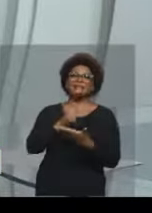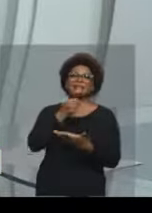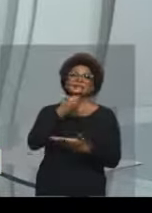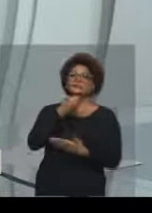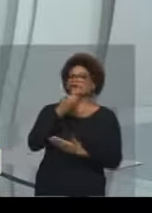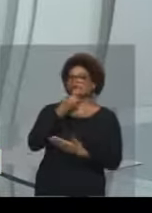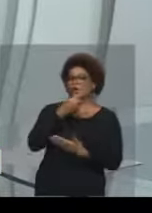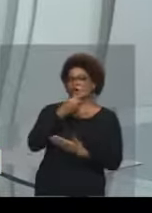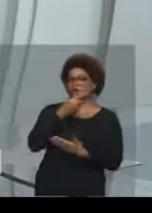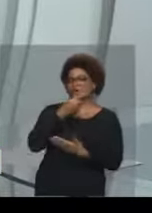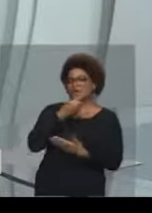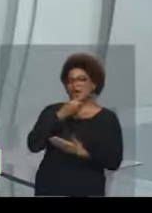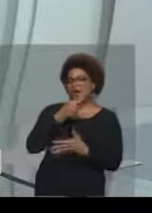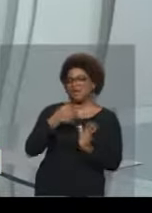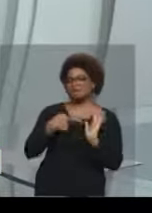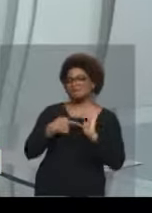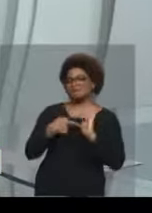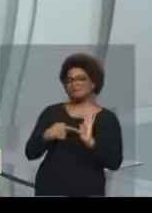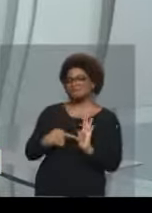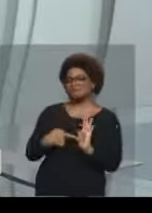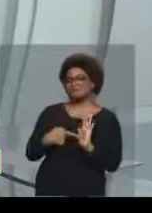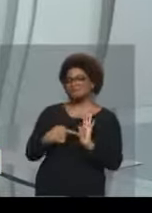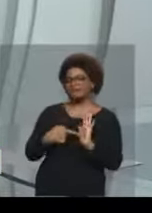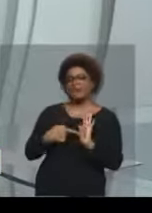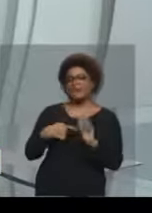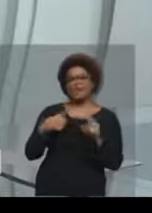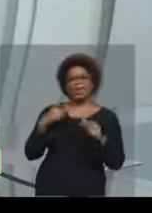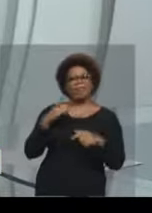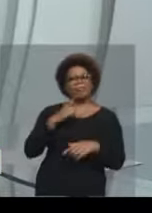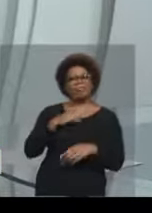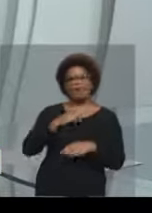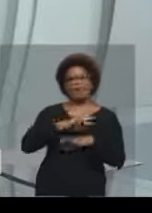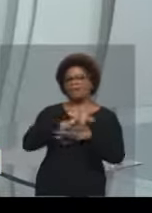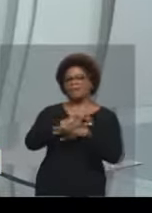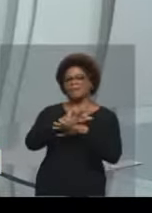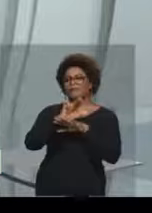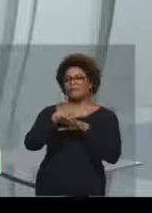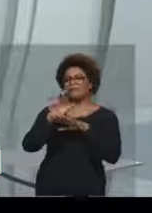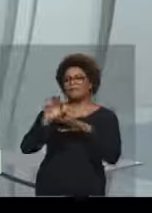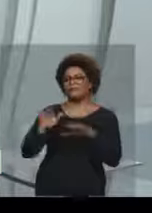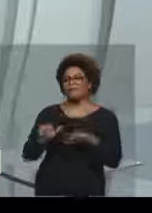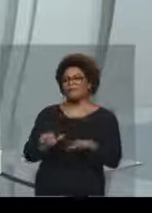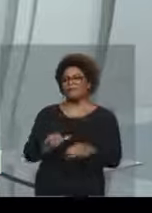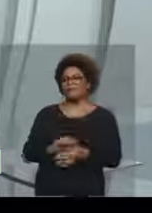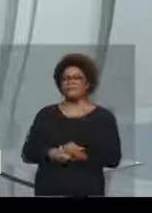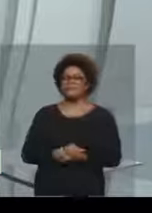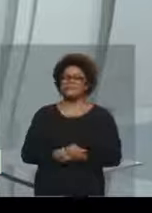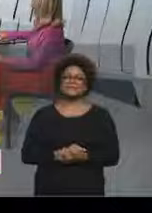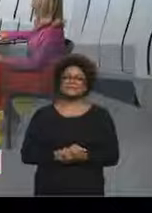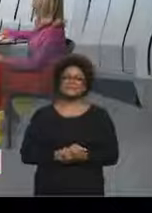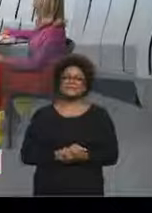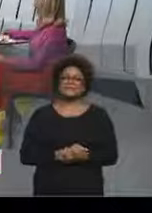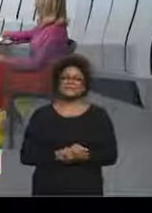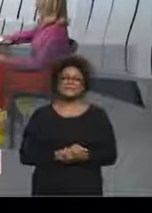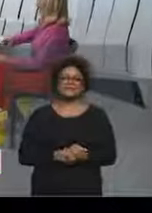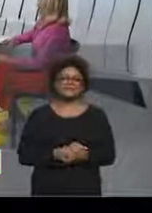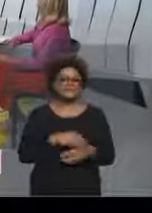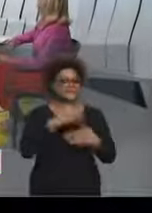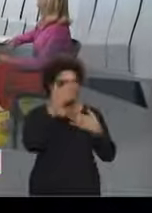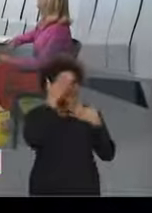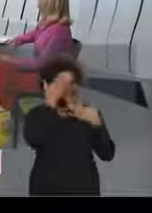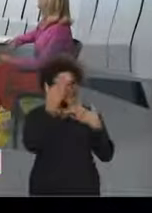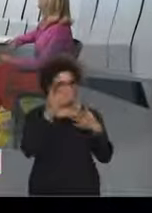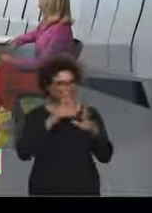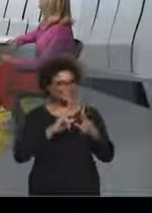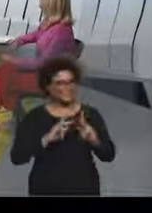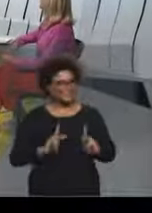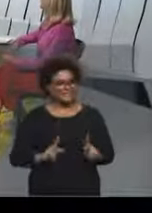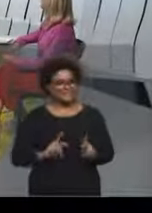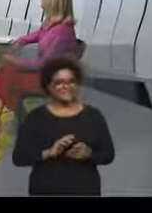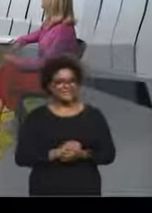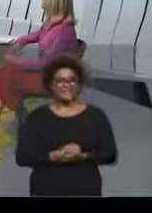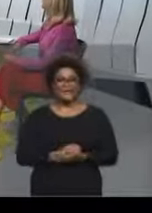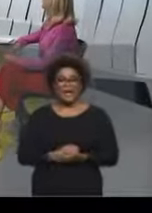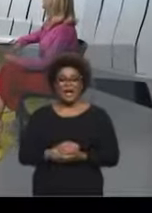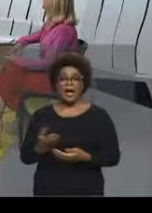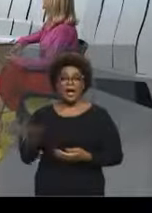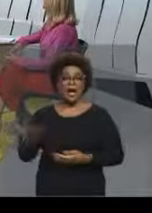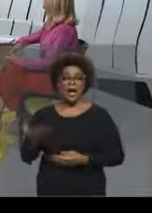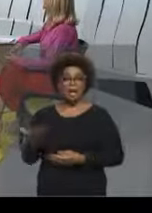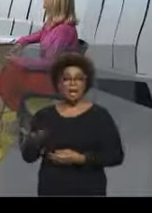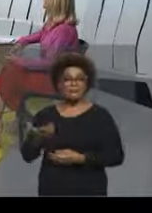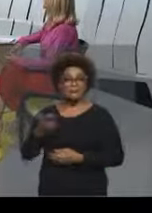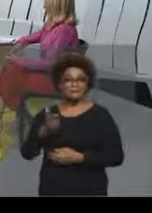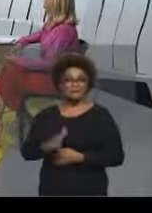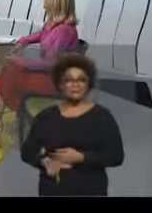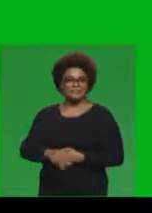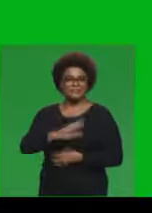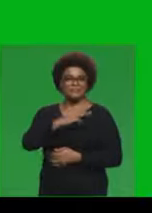né, então nós temos vários suportes aí. Obrigada, professora. Voltando aqui para o 3º